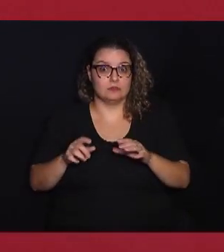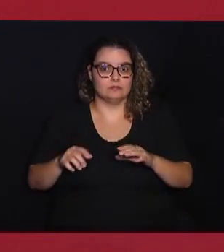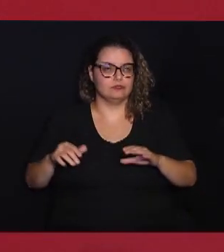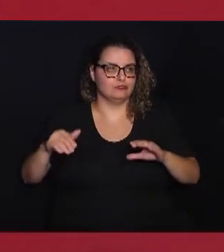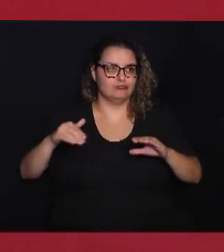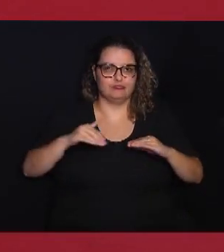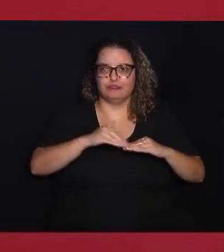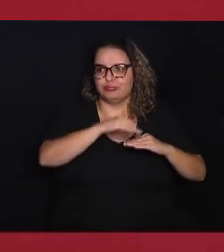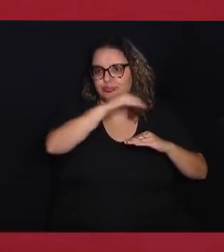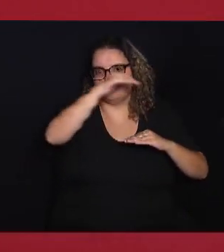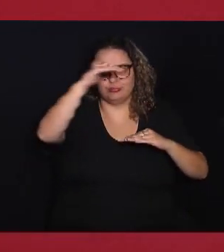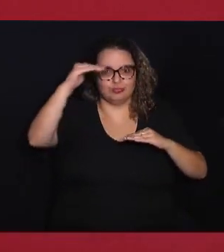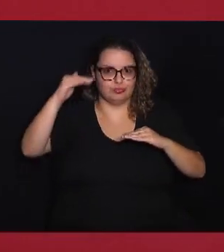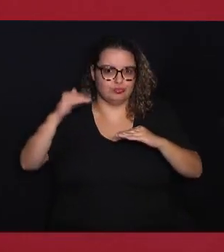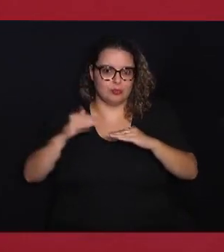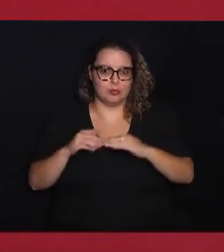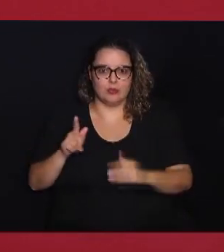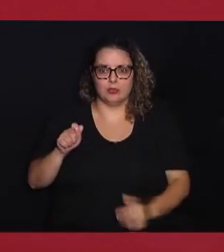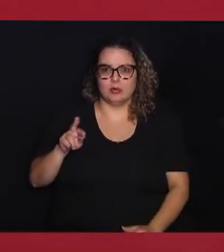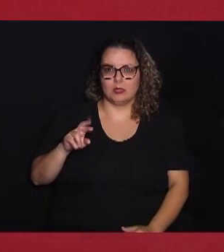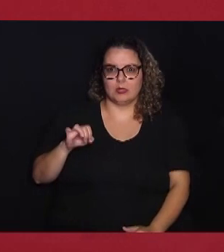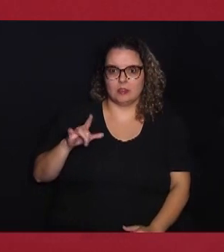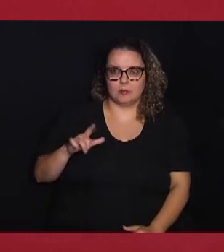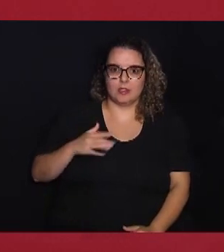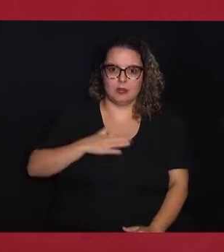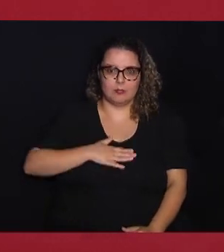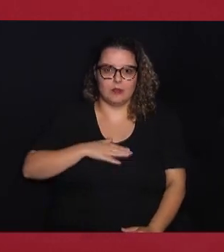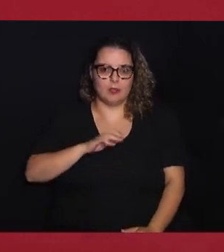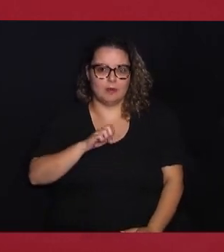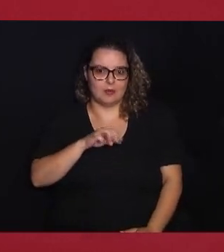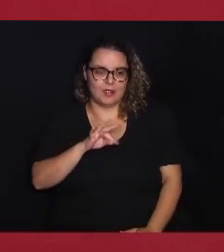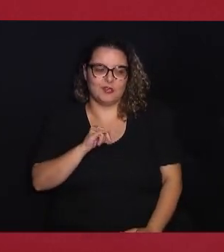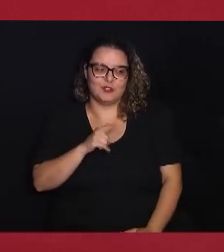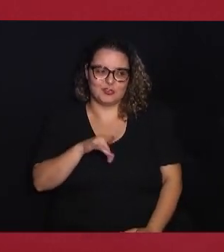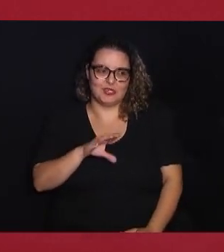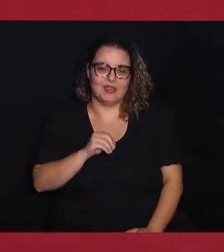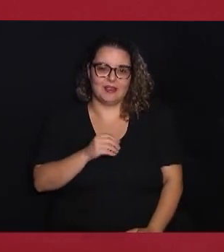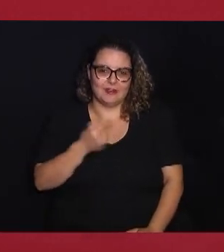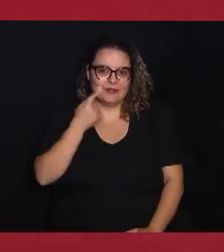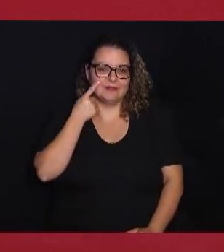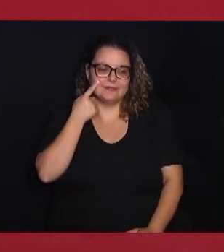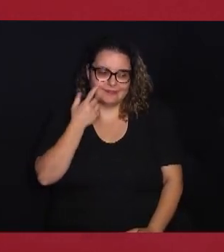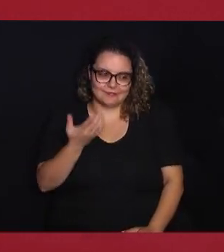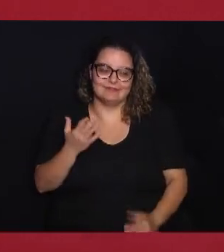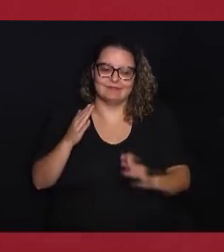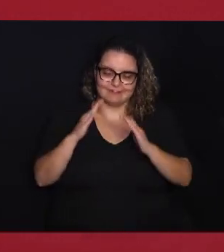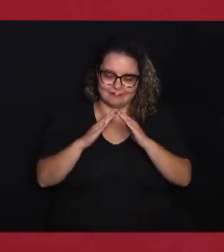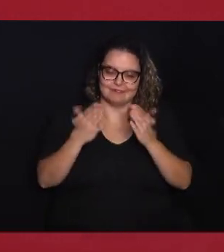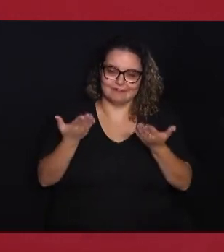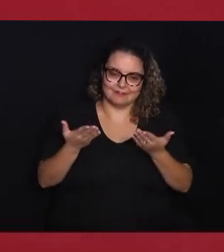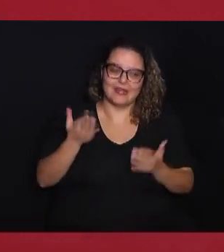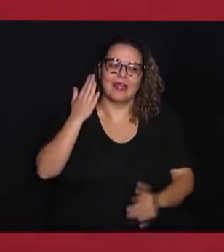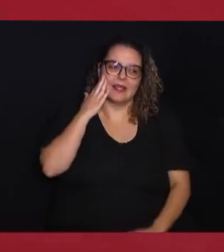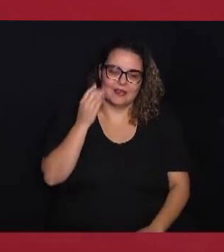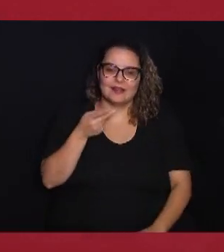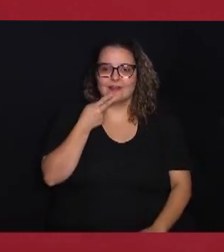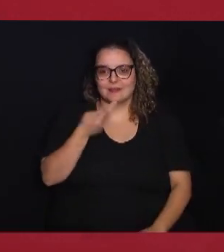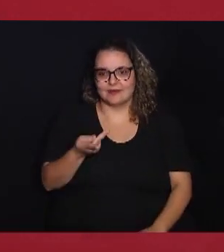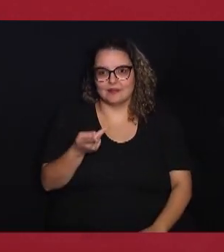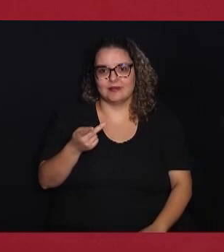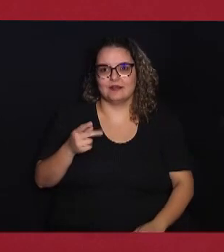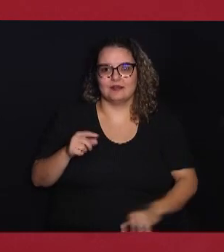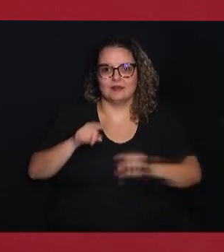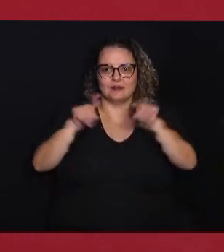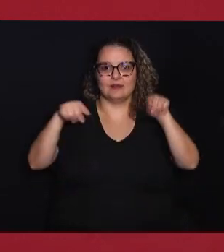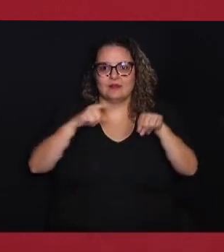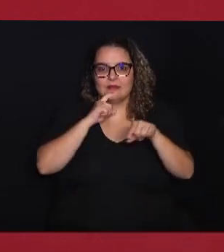deixar ligado. Gabriel, meu enteado, se você estiver vendo em casa, você sabe do que eu estou falando. Deixar o ar-condicionado ligado por muito tempo e